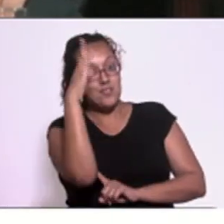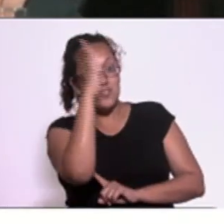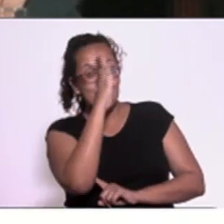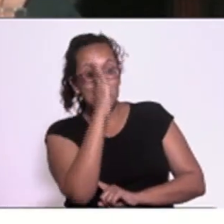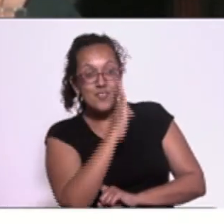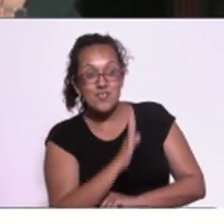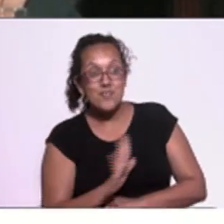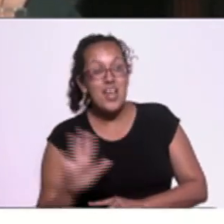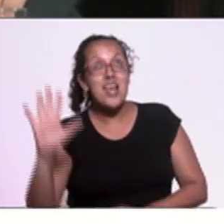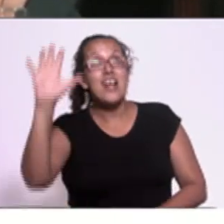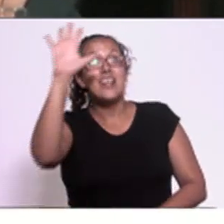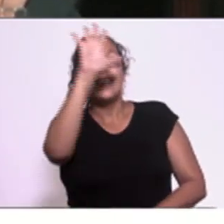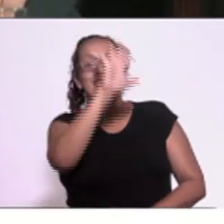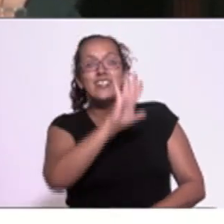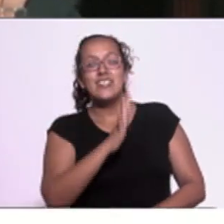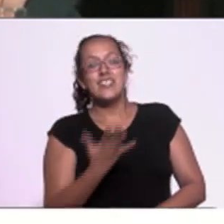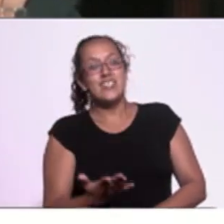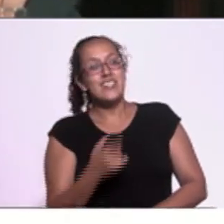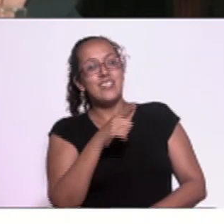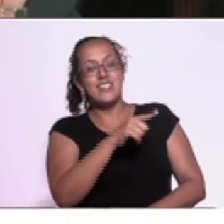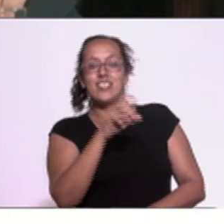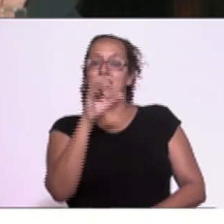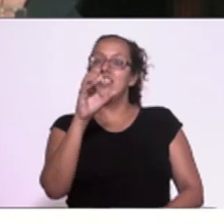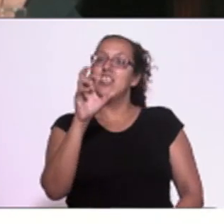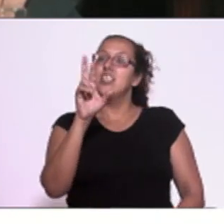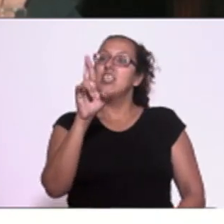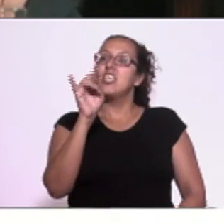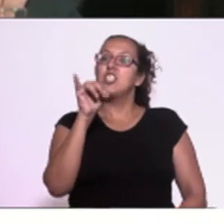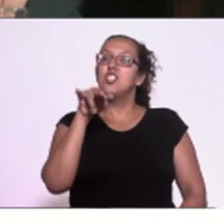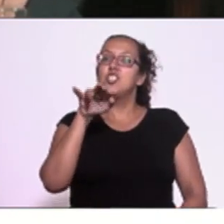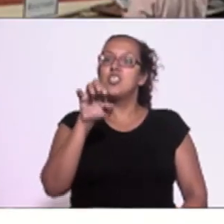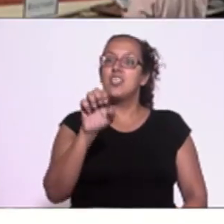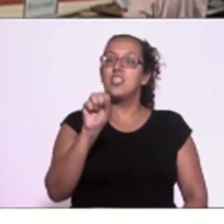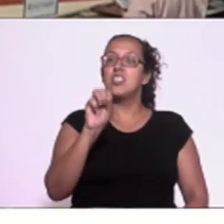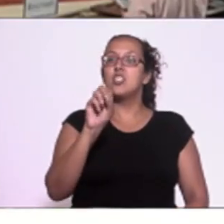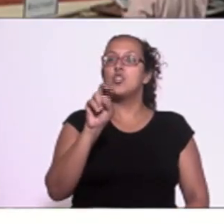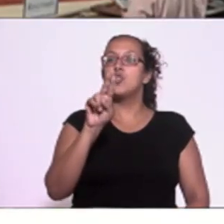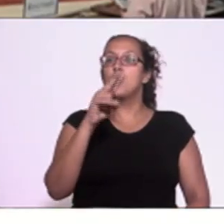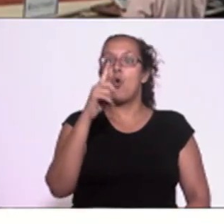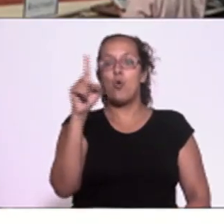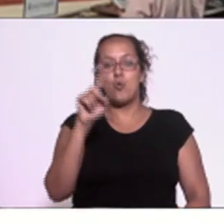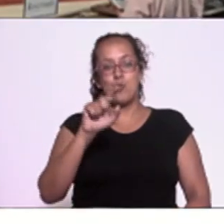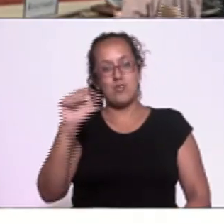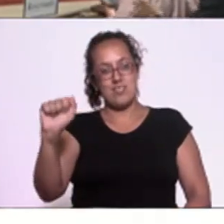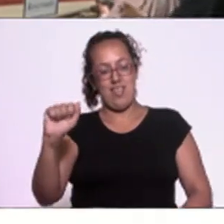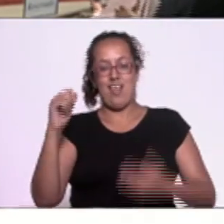por acaso, a senhora Cristiane Souza.